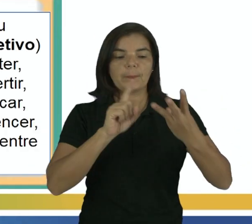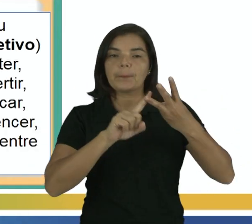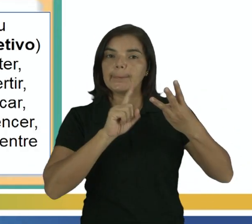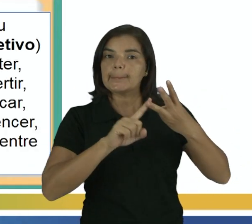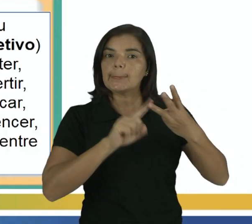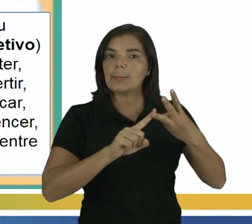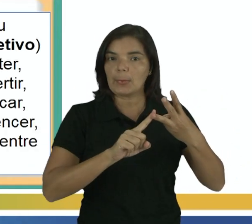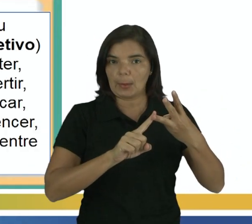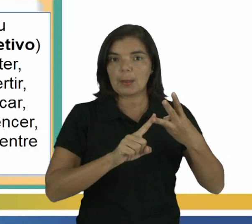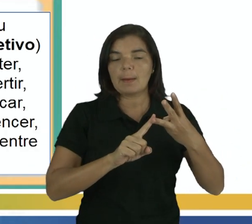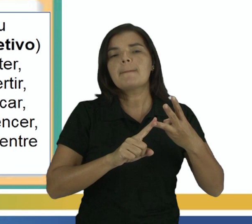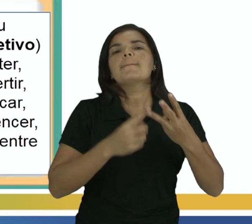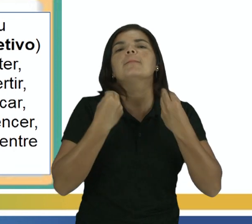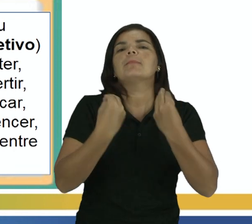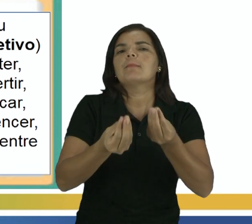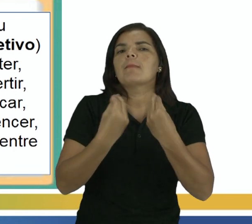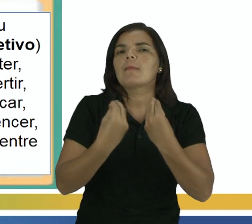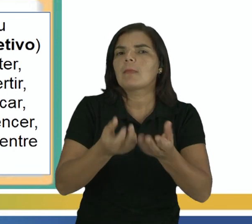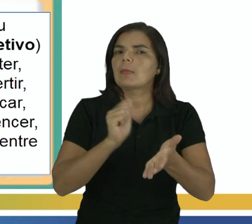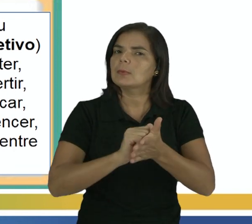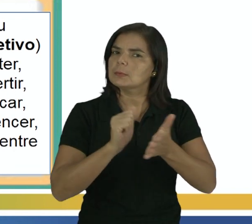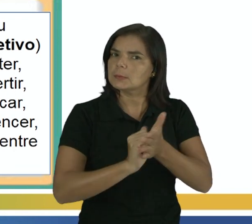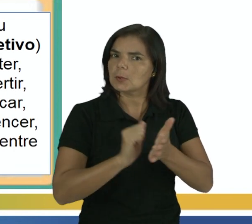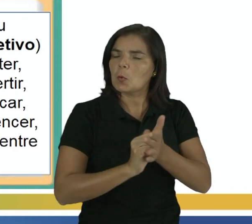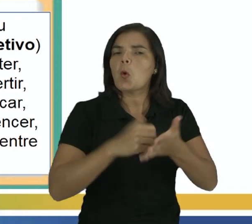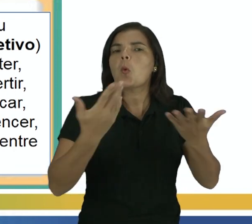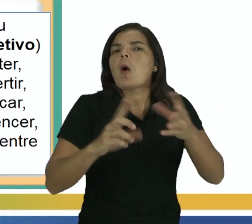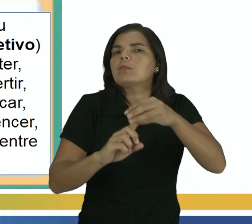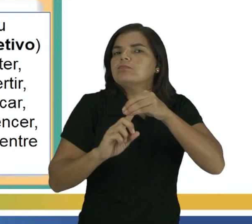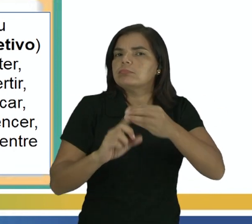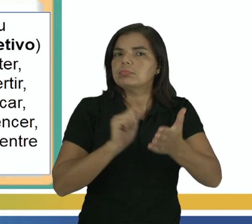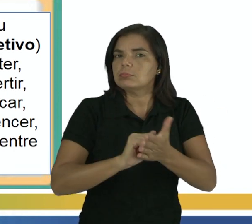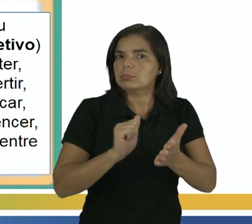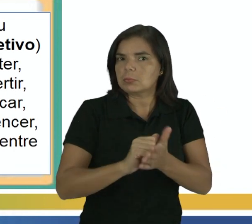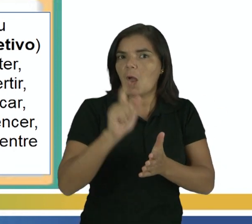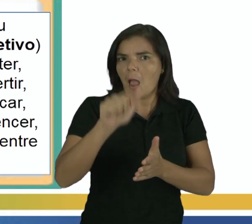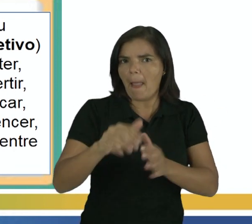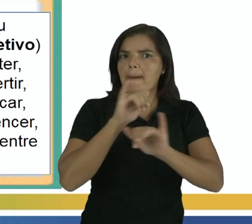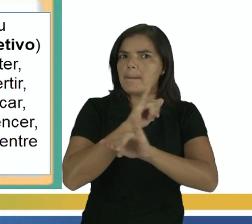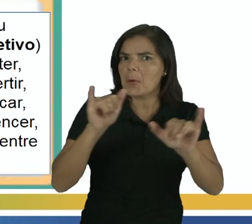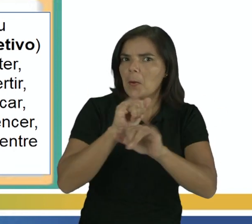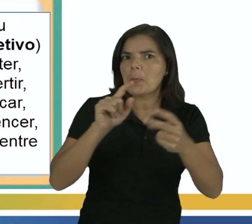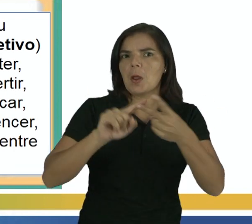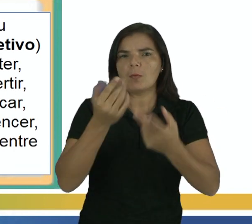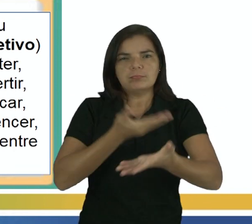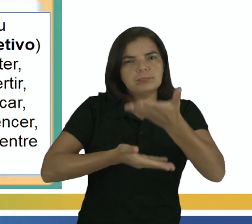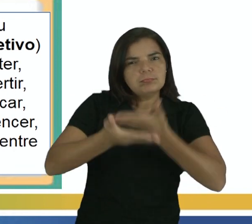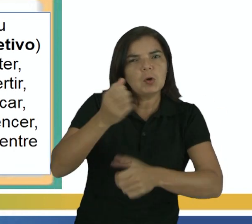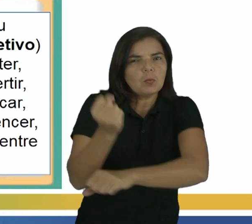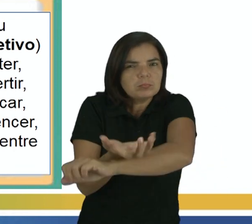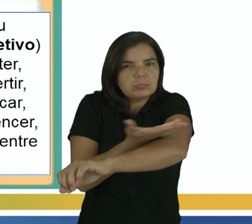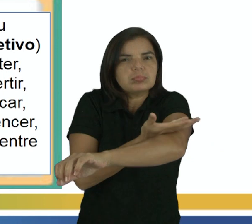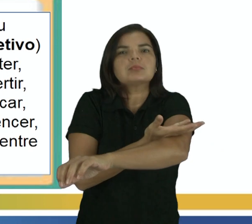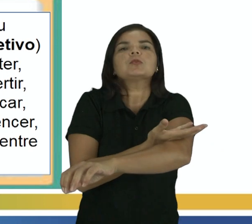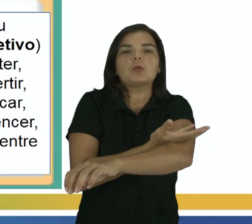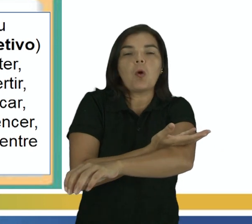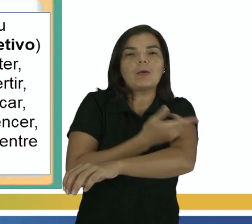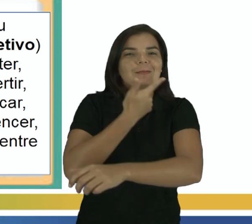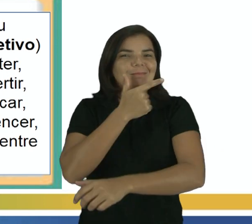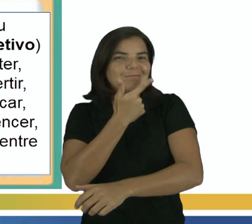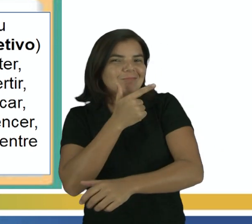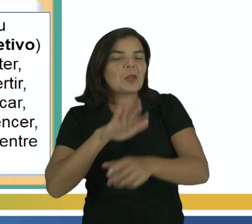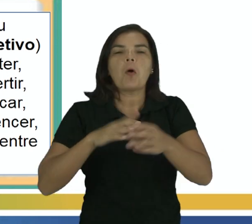terceiro ponto, para que eu vou escrever, qual é o objetivo de eu escrever? É para informar, entreter, emocionar,